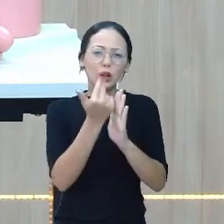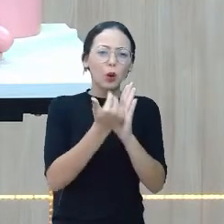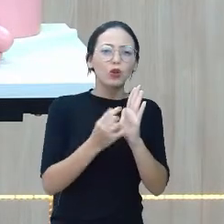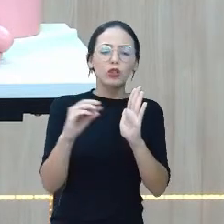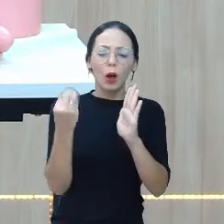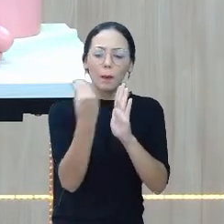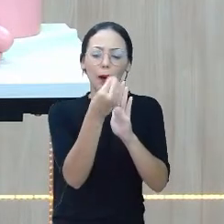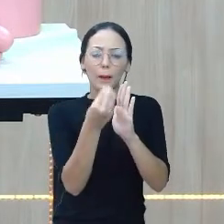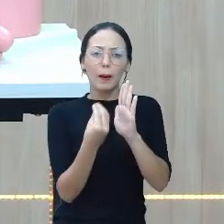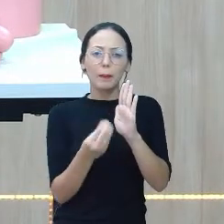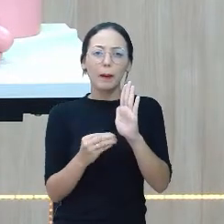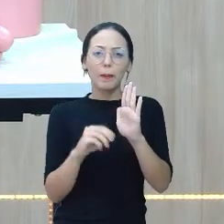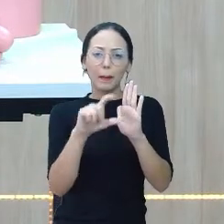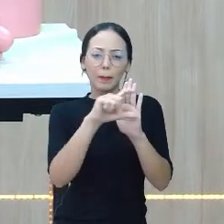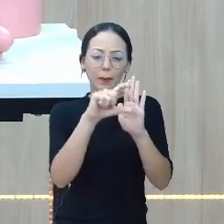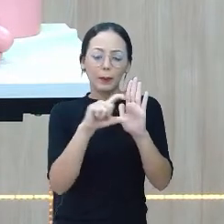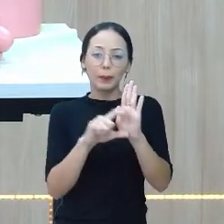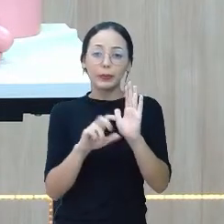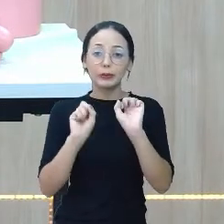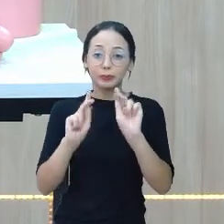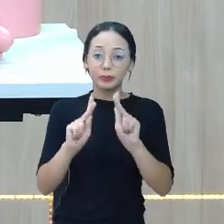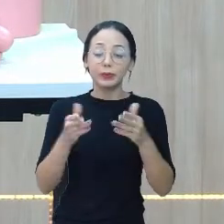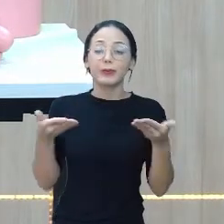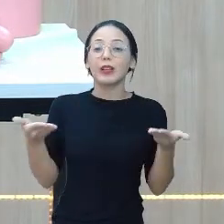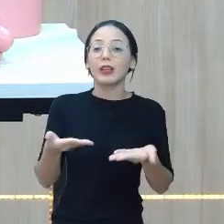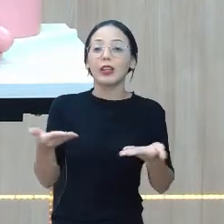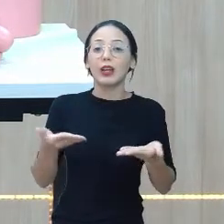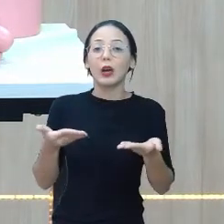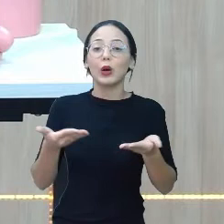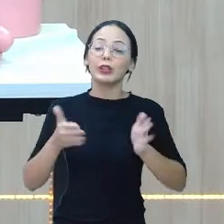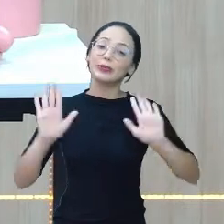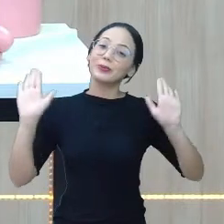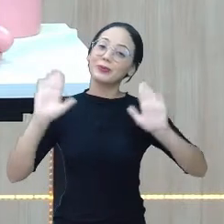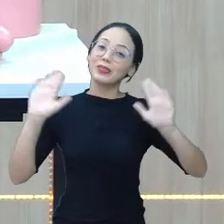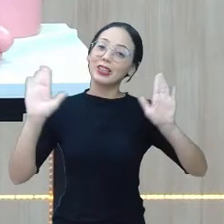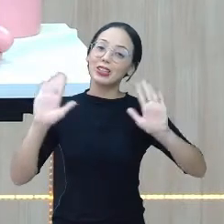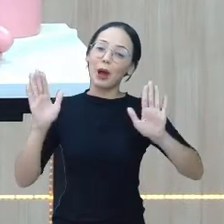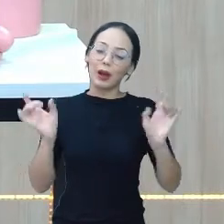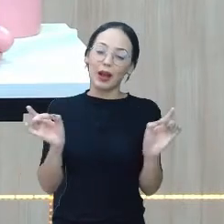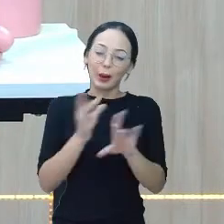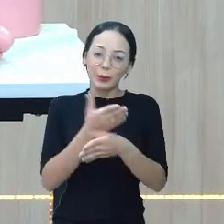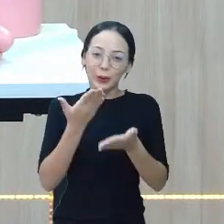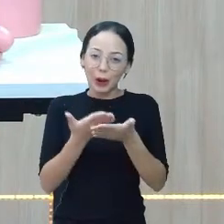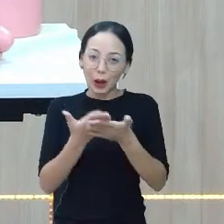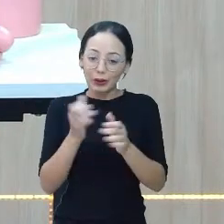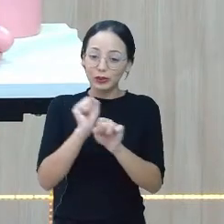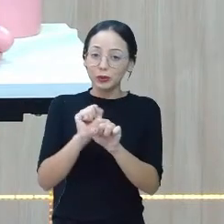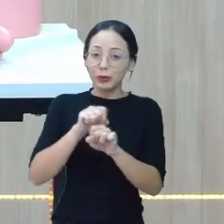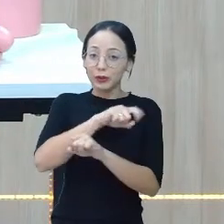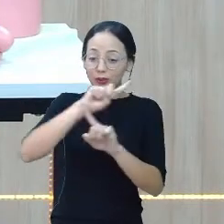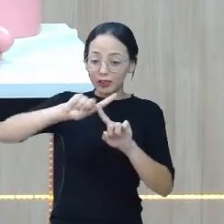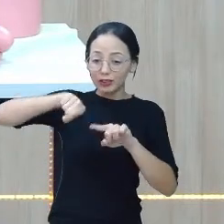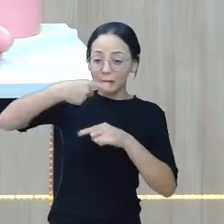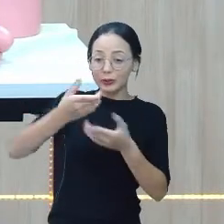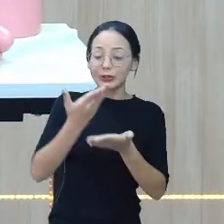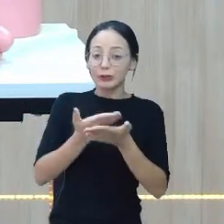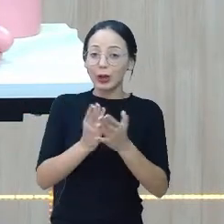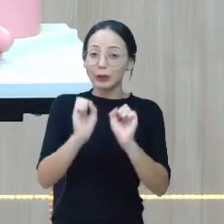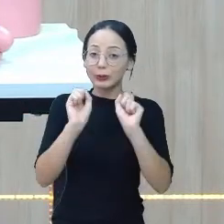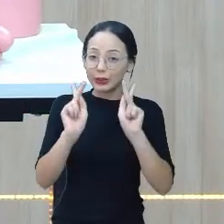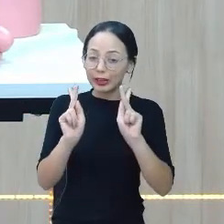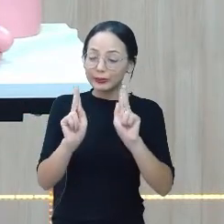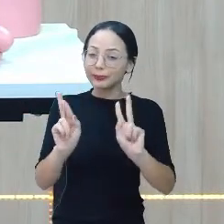colocar as palavrinhas, ok? E agora, pessoal, eu estou indo. Aguardo vocês na próxima aula. Conto